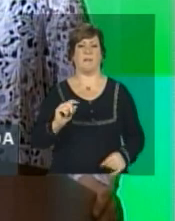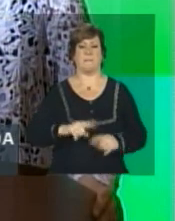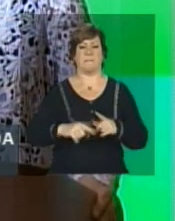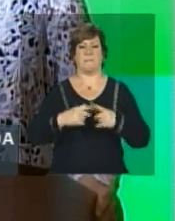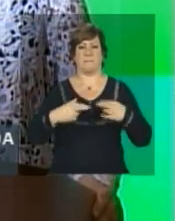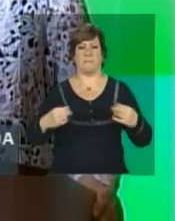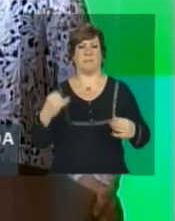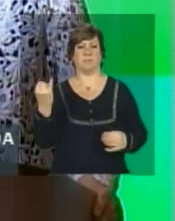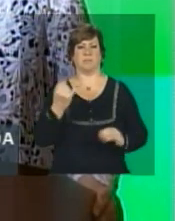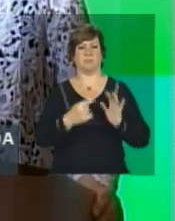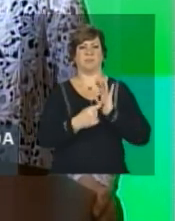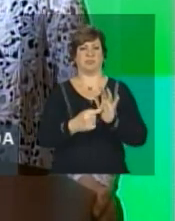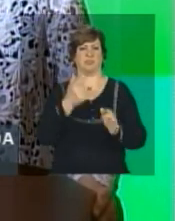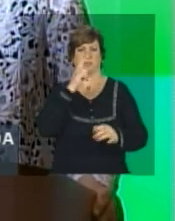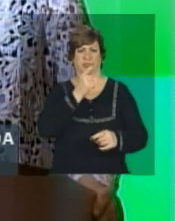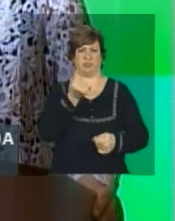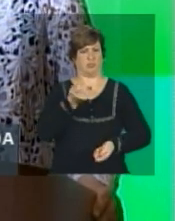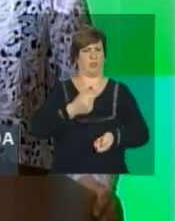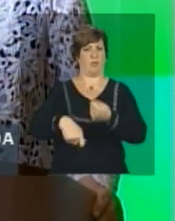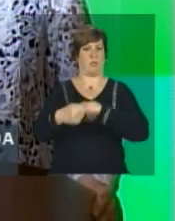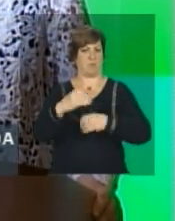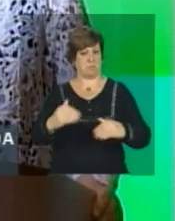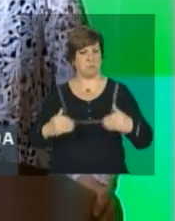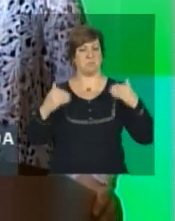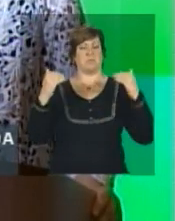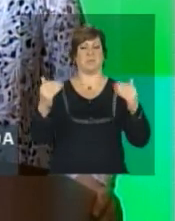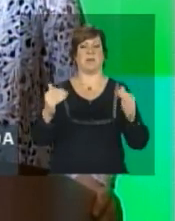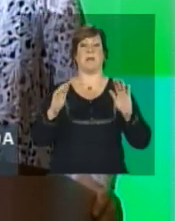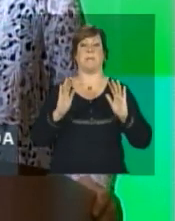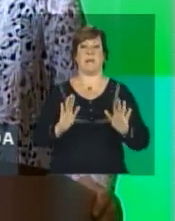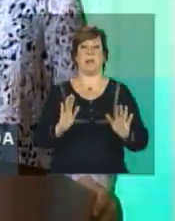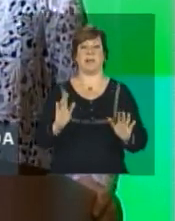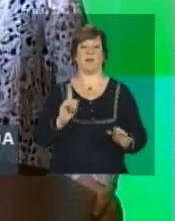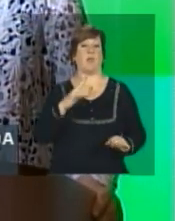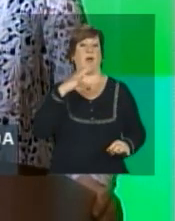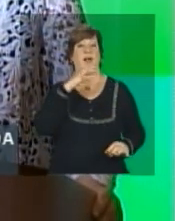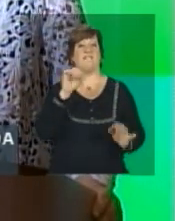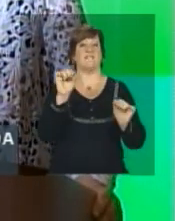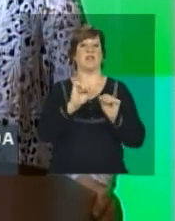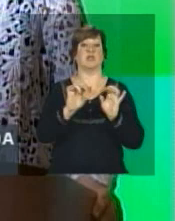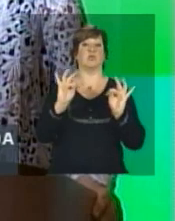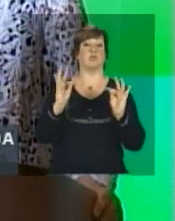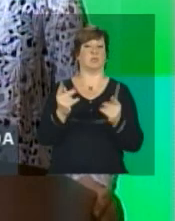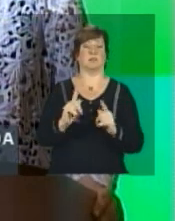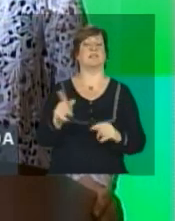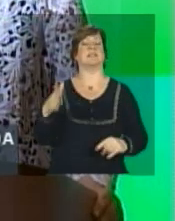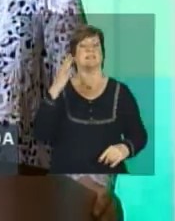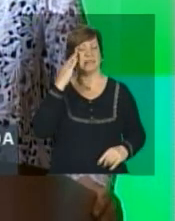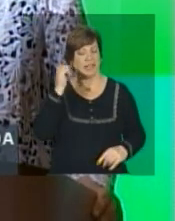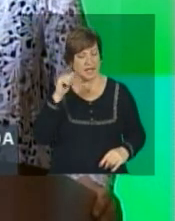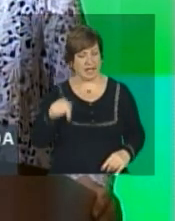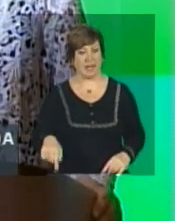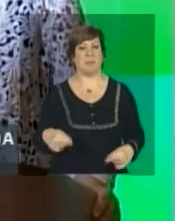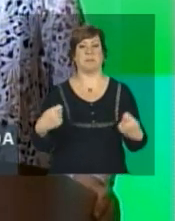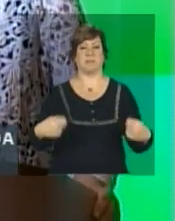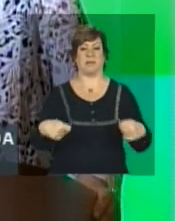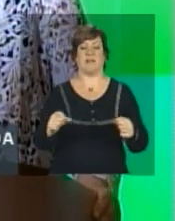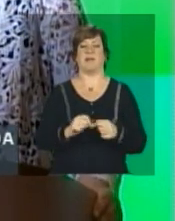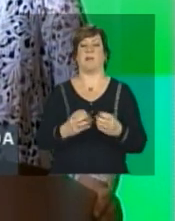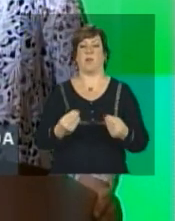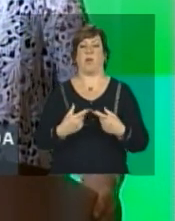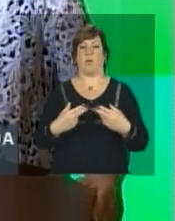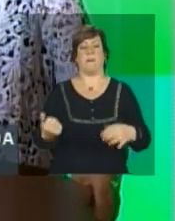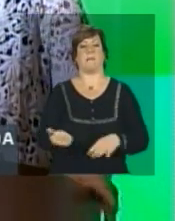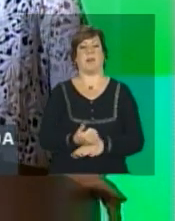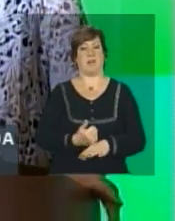Brasil que se superou e venceu, mas que não acha que fez tudo. Sabe que há muito o que fazer, há muito o